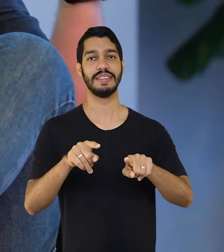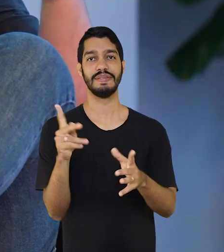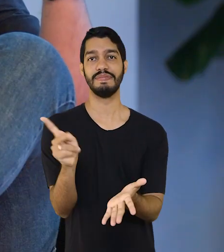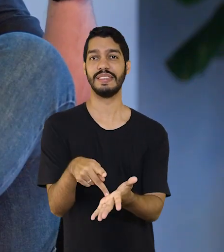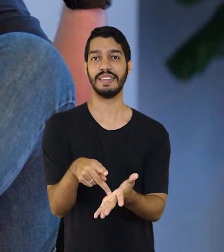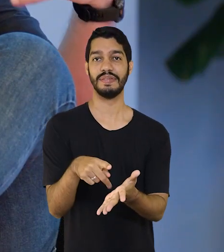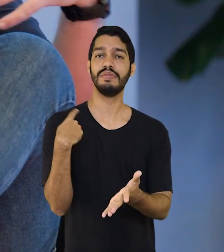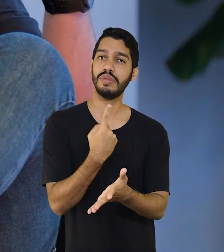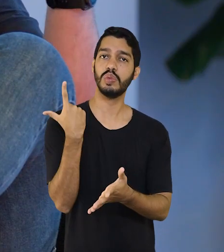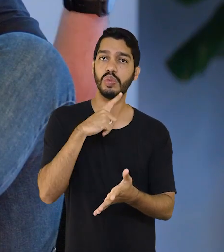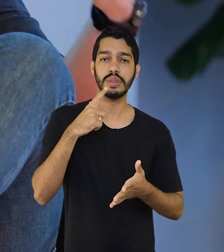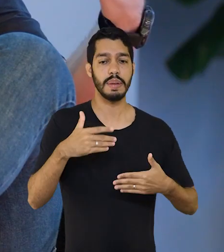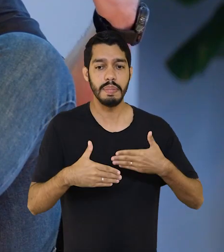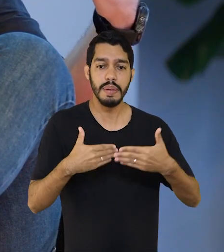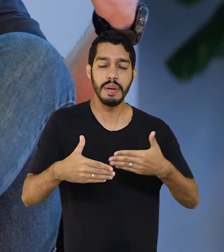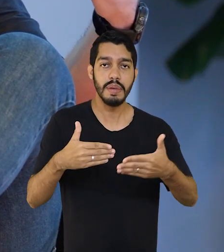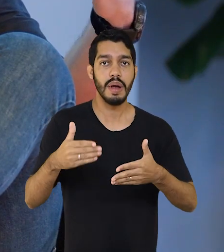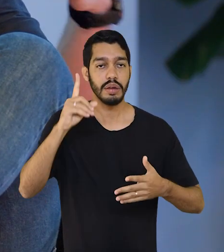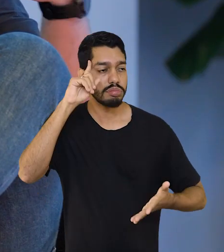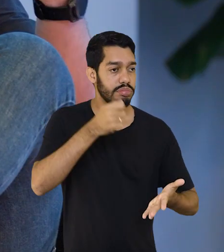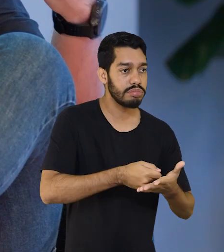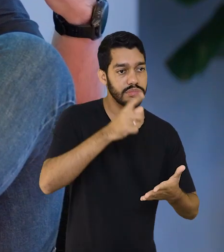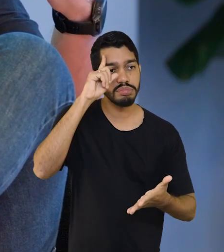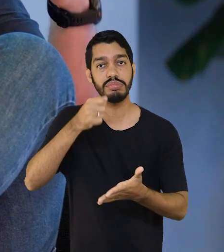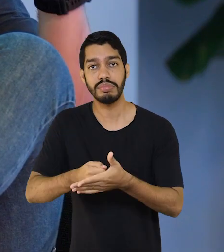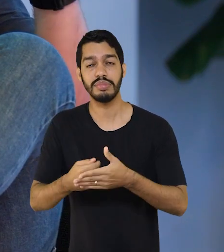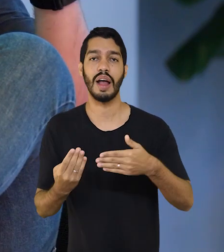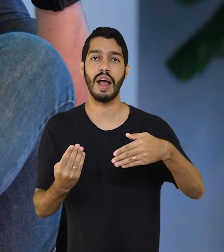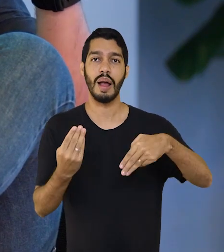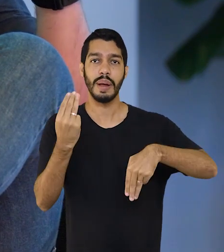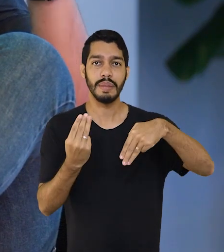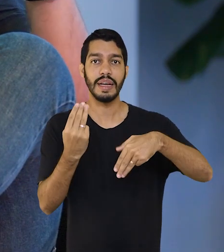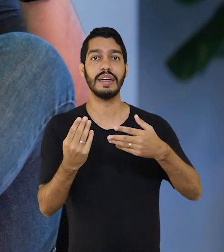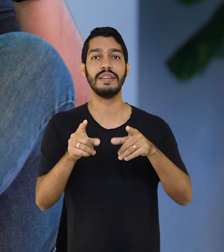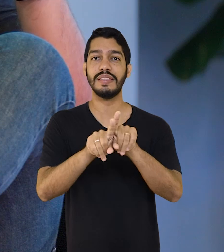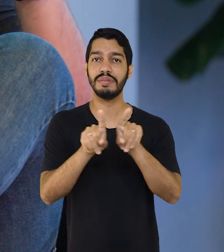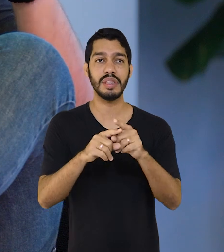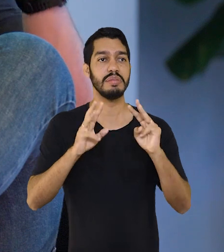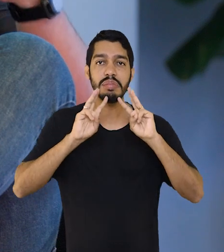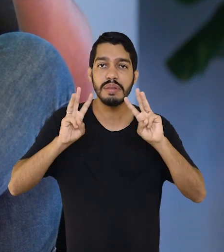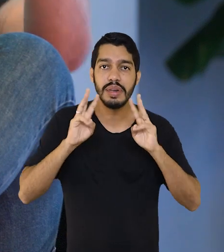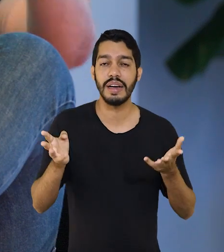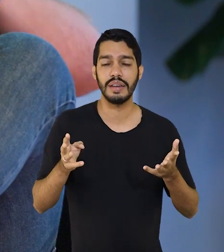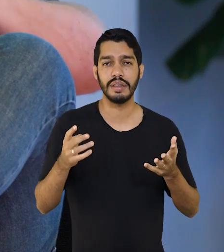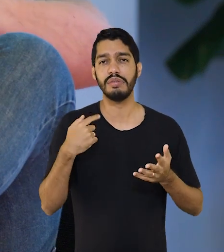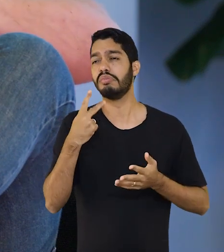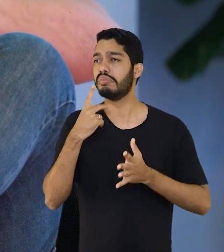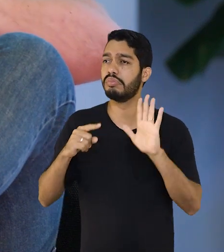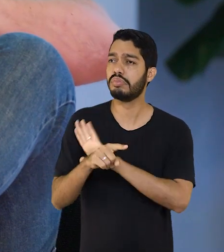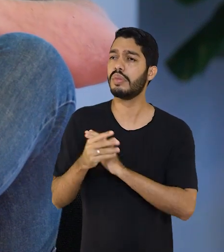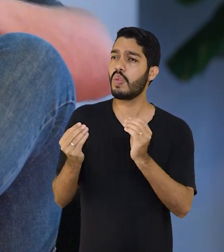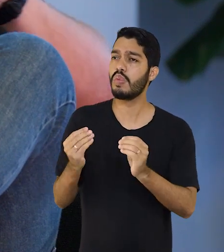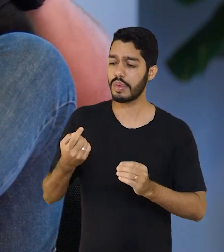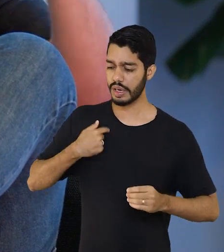parceiro de quem conduz decisões em marketing, decisões de grandes marcas, para entender, poxa, como é que eu consigo realmente ser relevante para